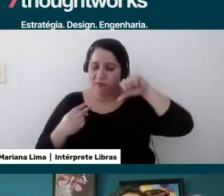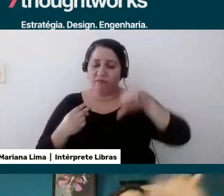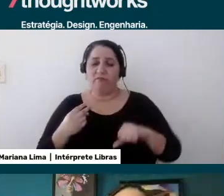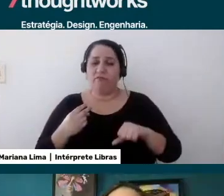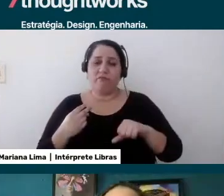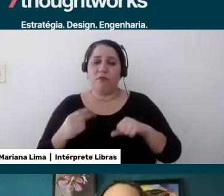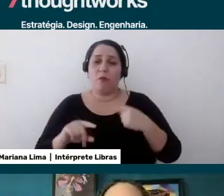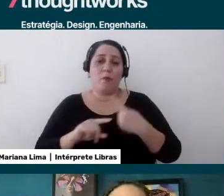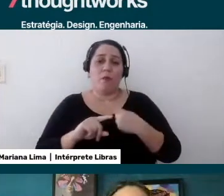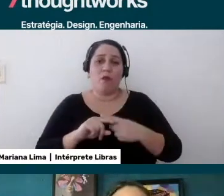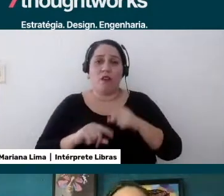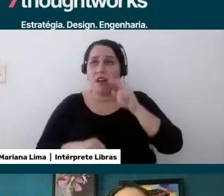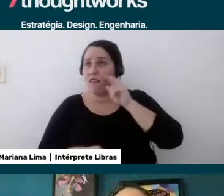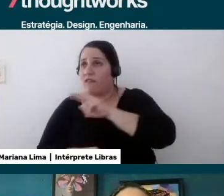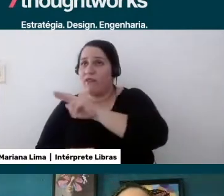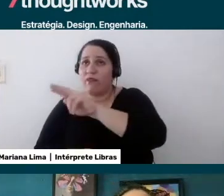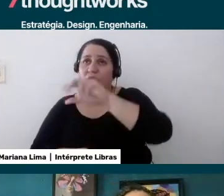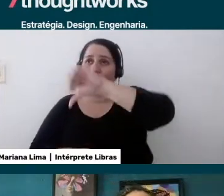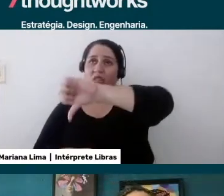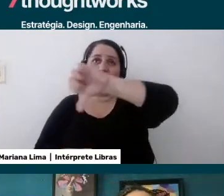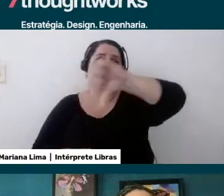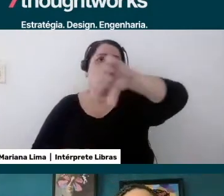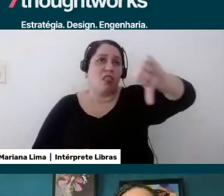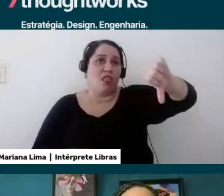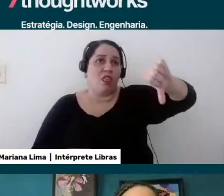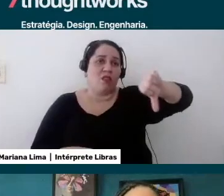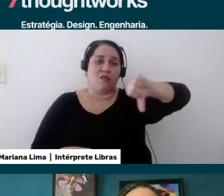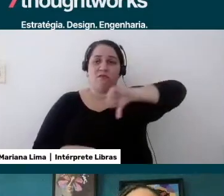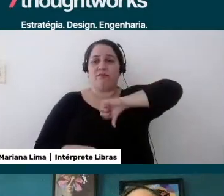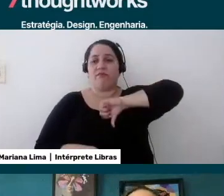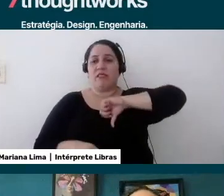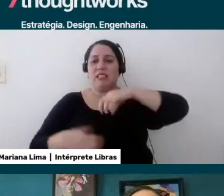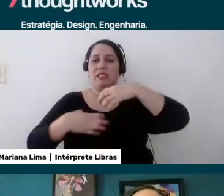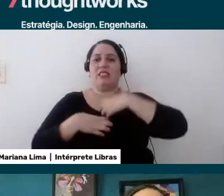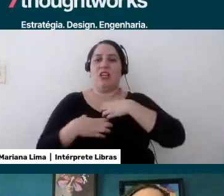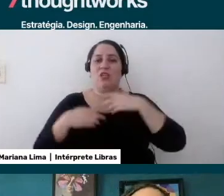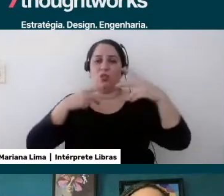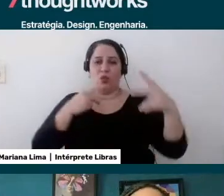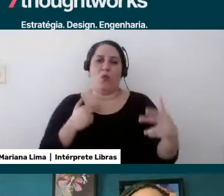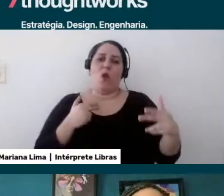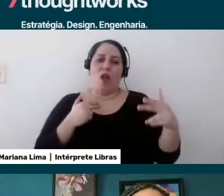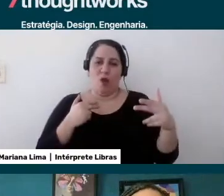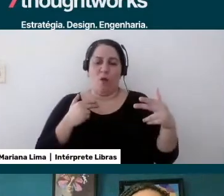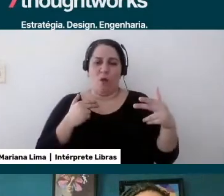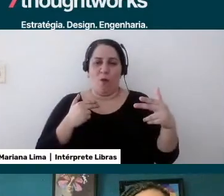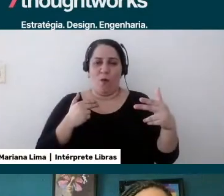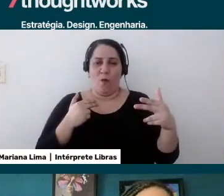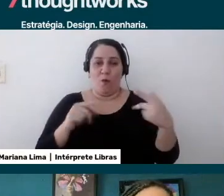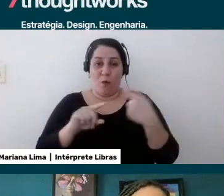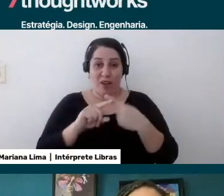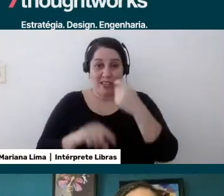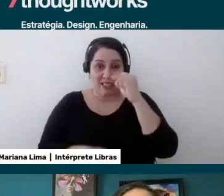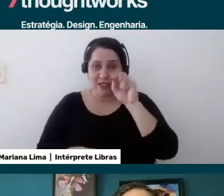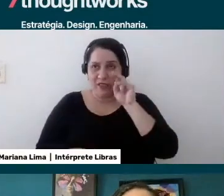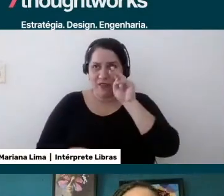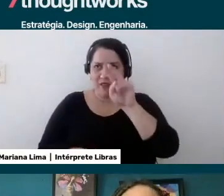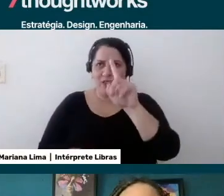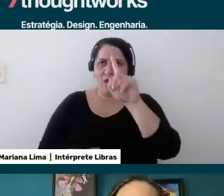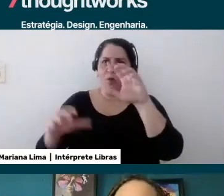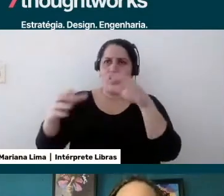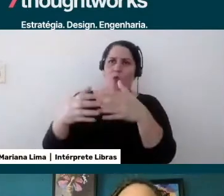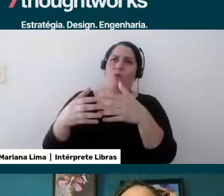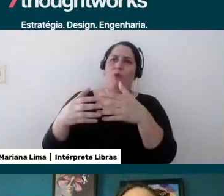também porque está tudo em volta dizendo que ela não é, e se tem um grupo que tem, né, em função do